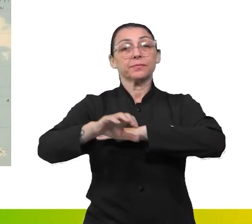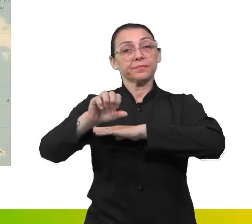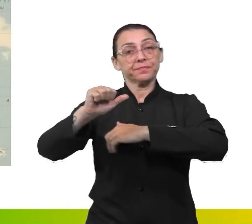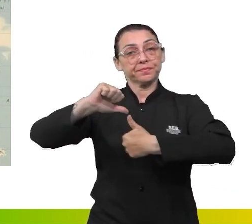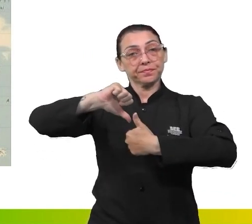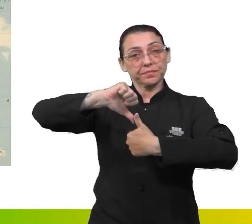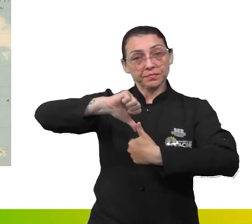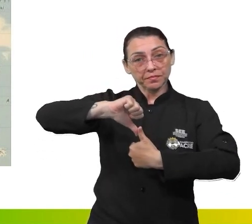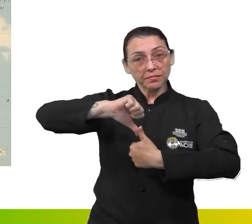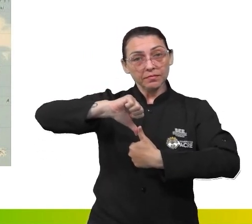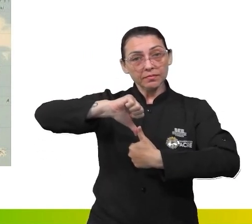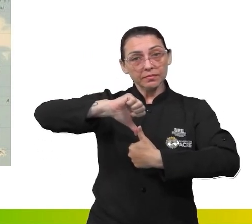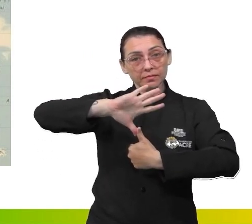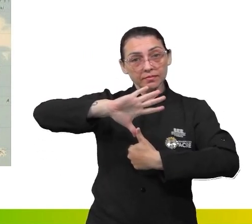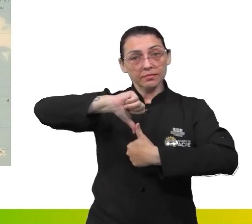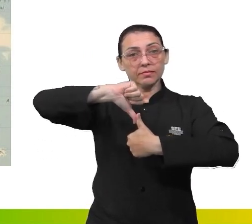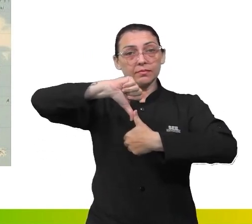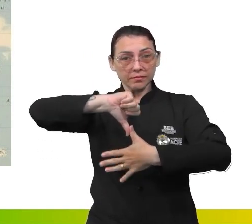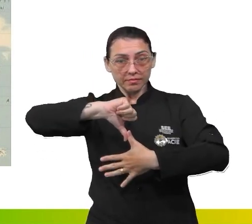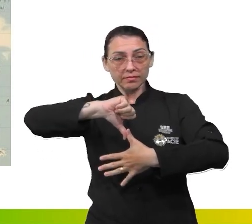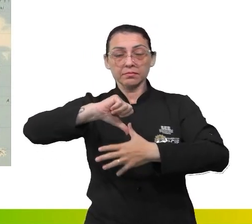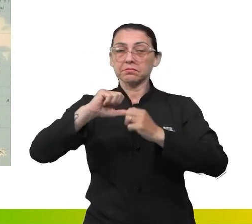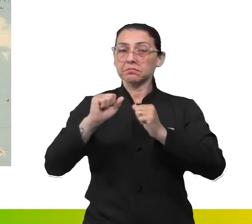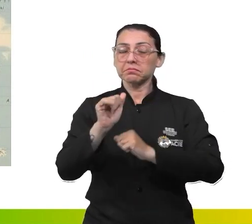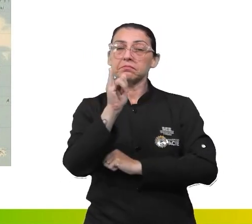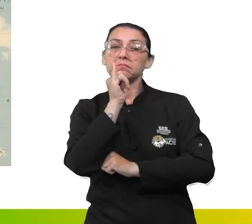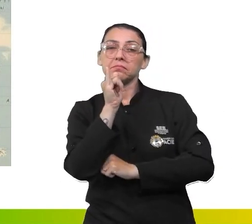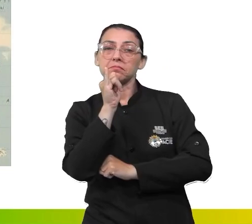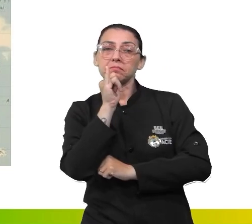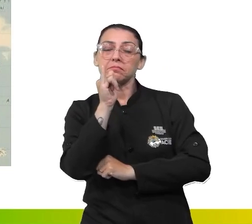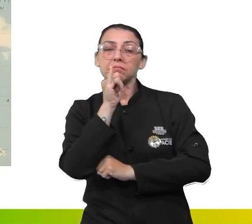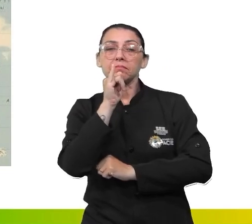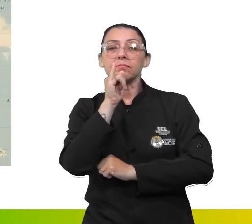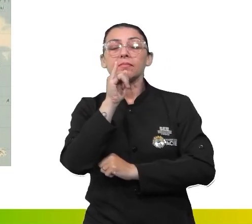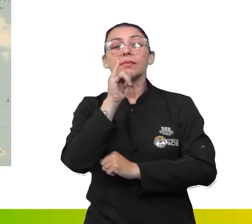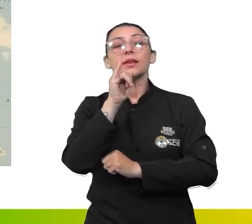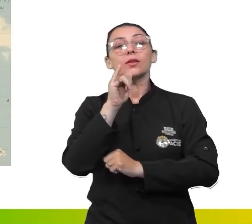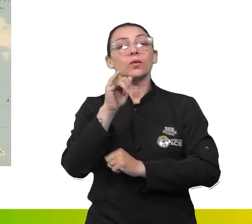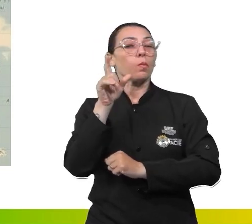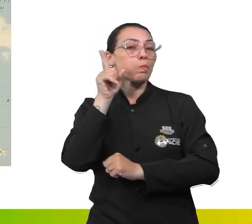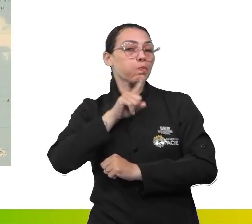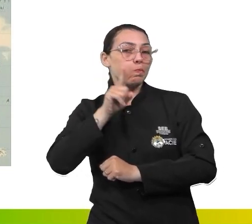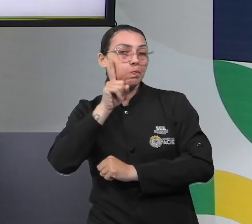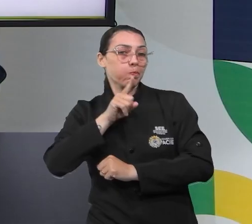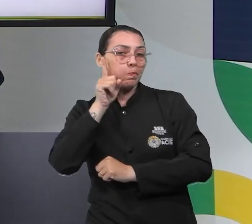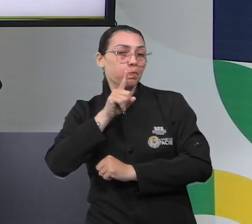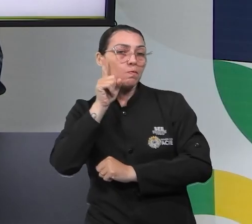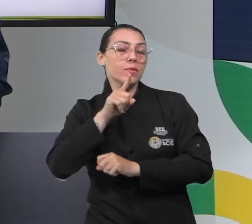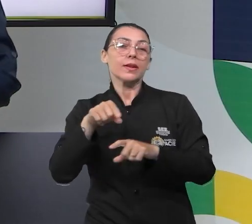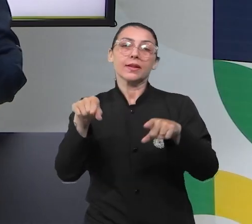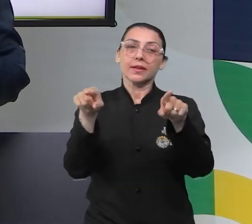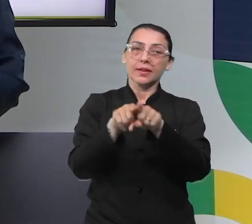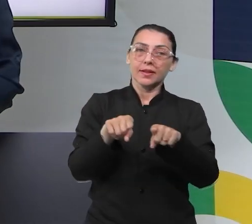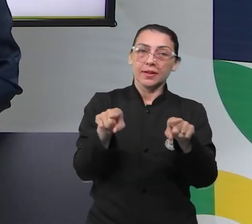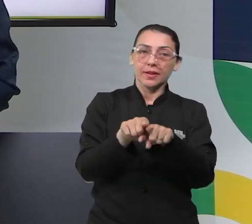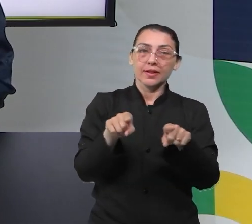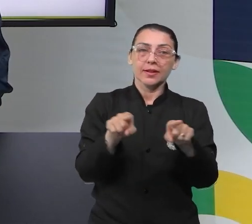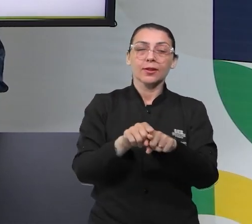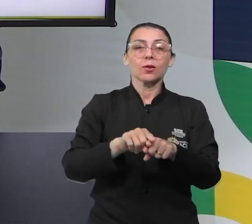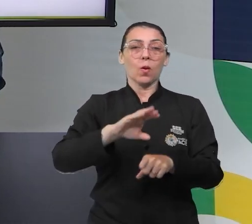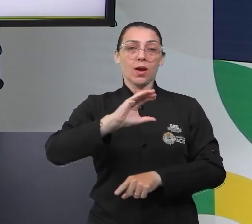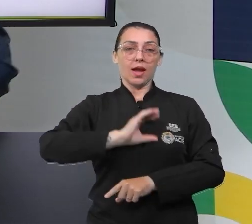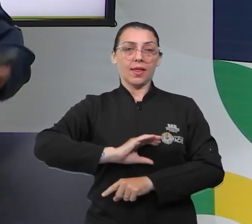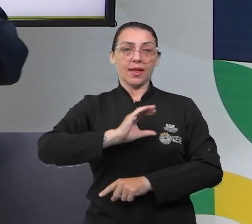sul quanto na parte norte, que a gente pode citar, por exemplo, planícies centrais aí nos Estados Unidos e também no